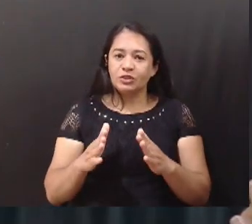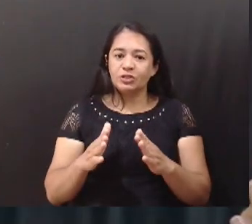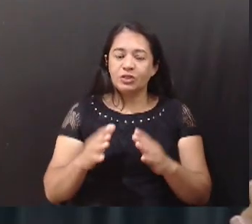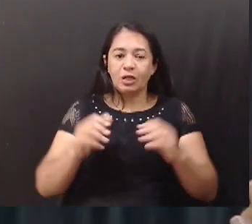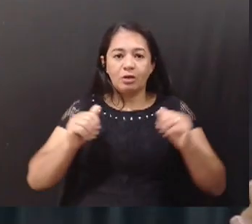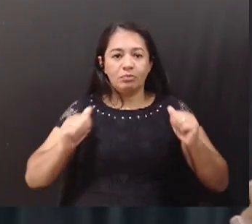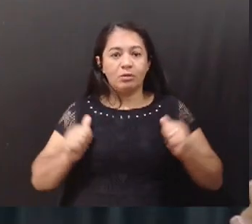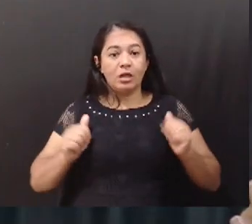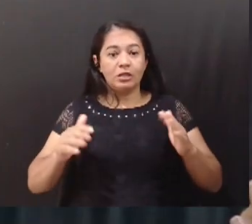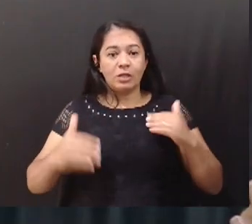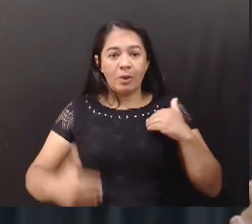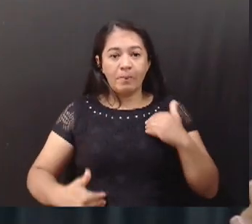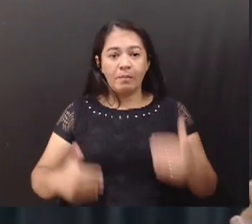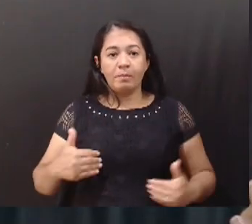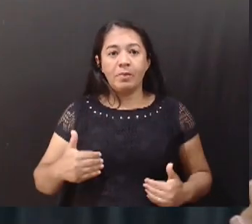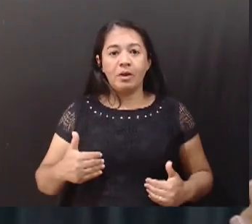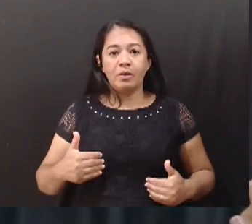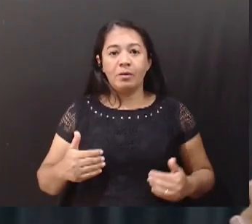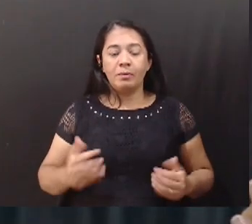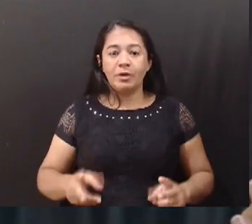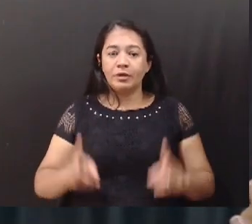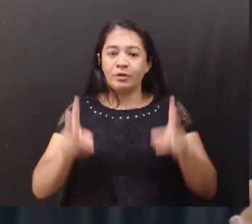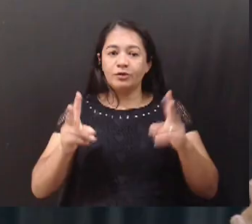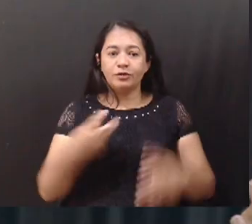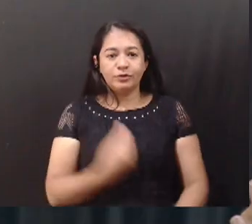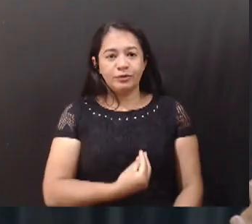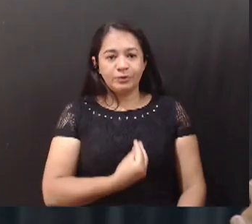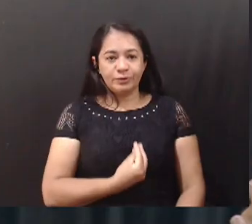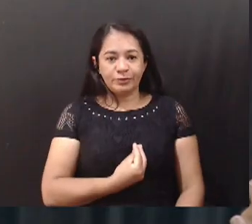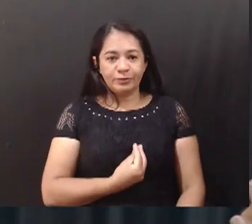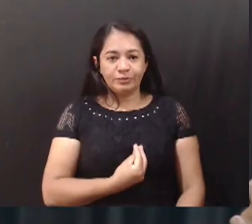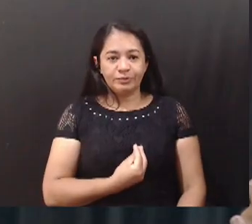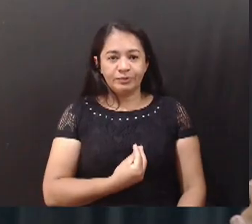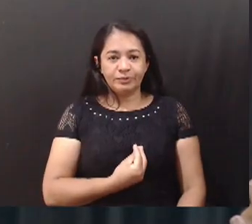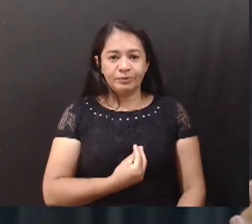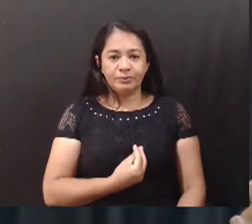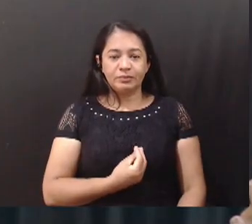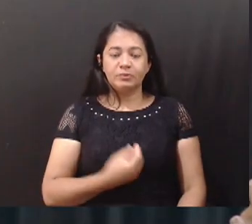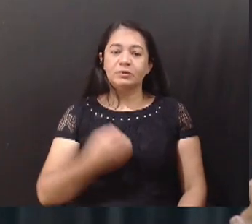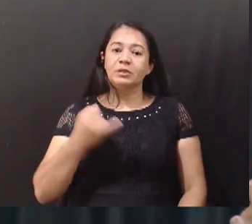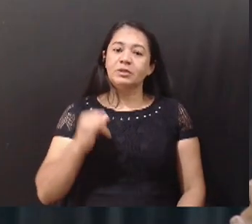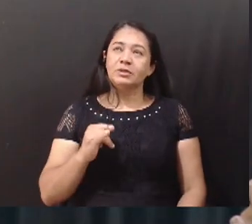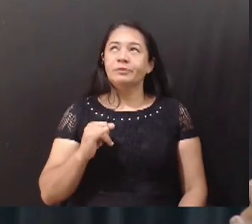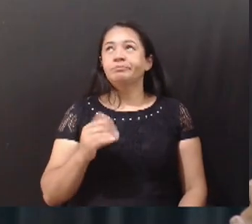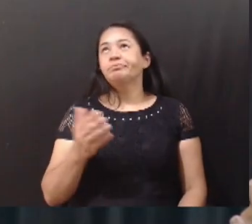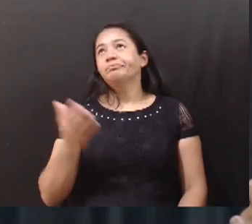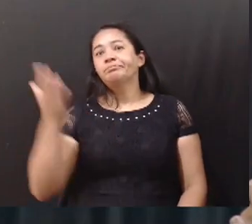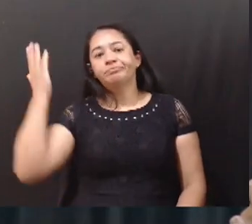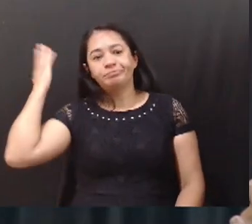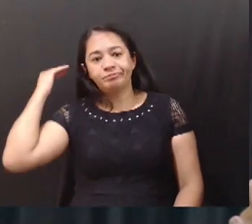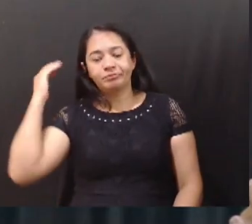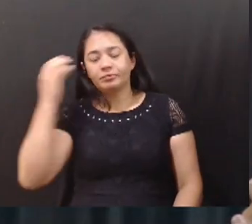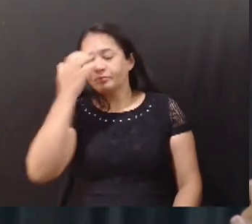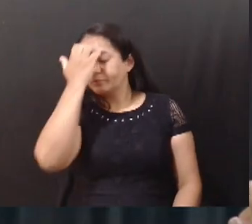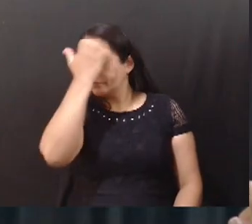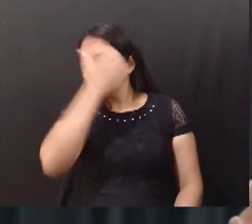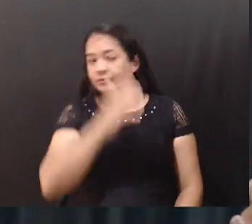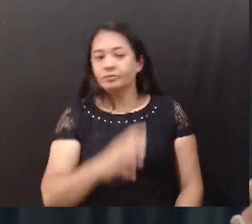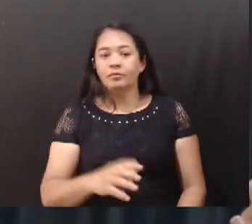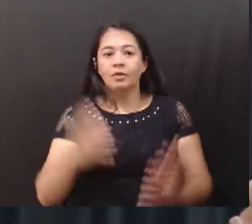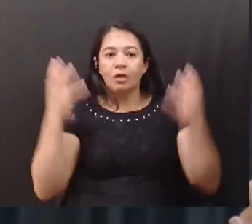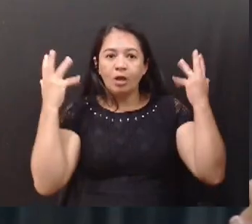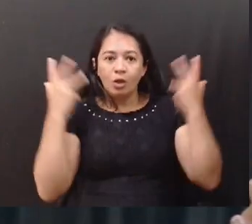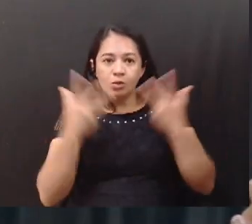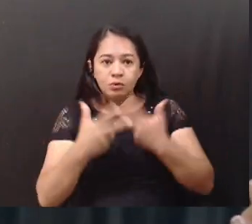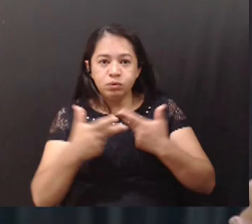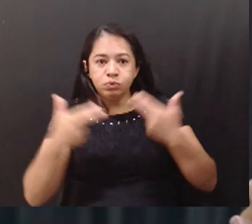fisiológicas para a preservação de sobrevivência. Então, se tivesse lá um leão, um